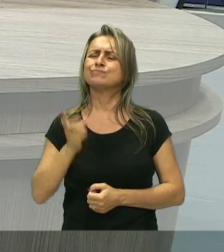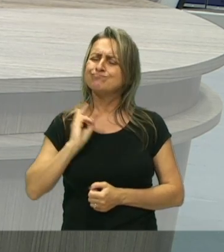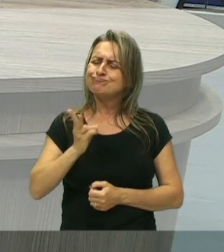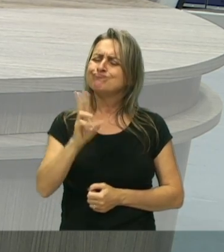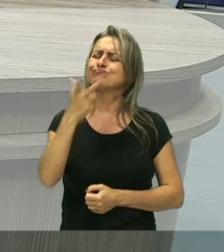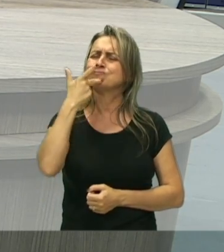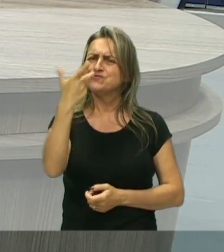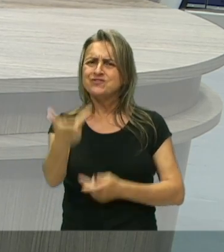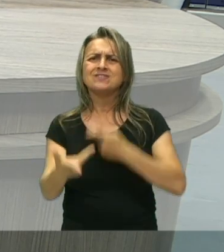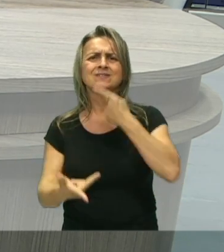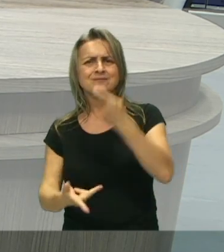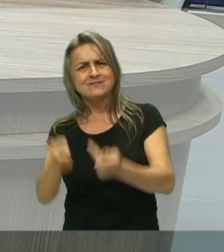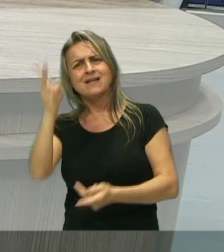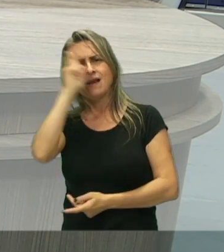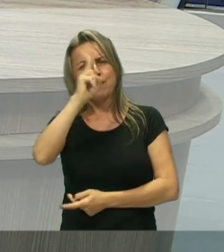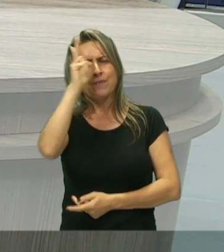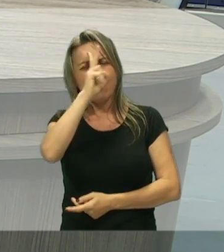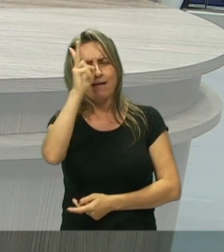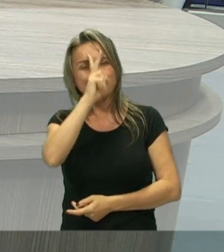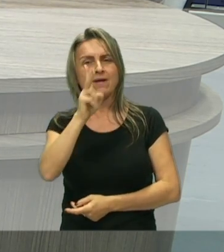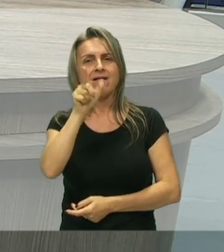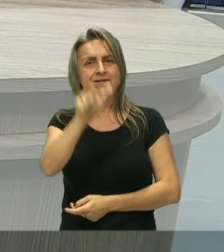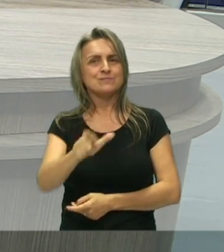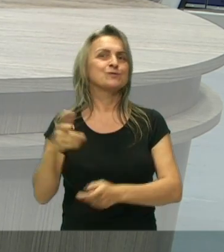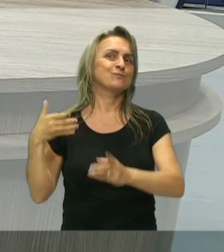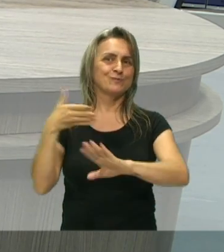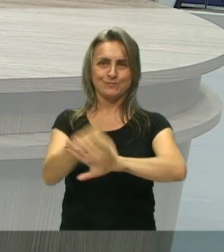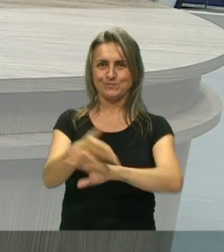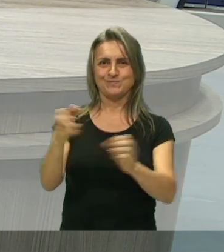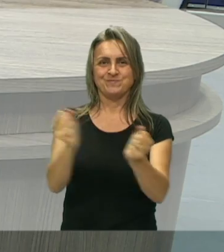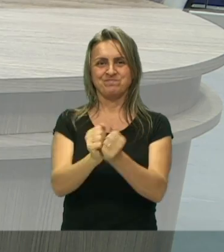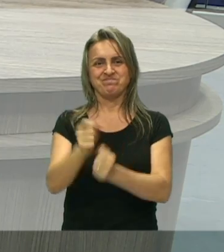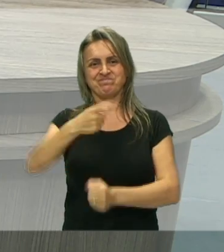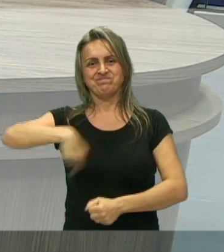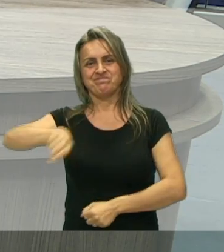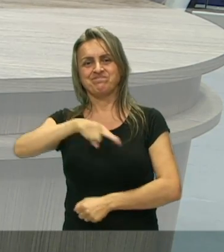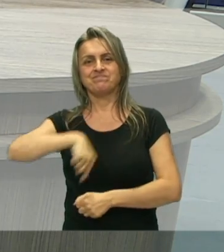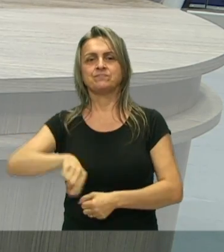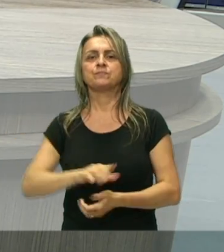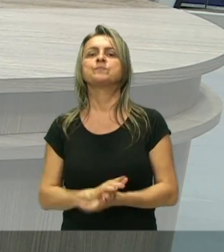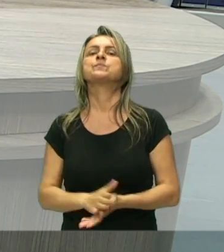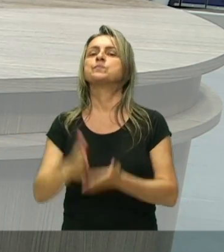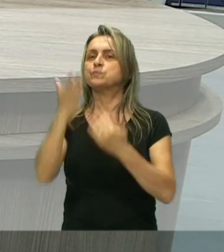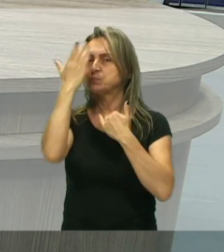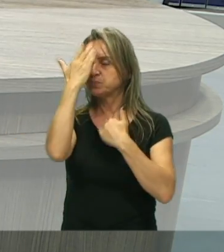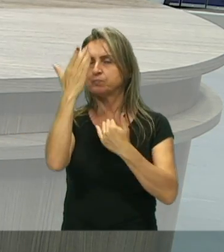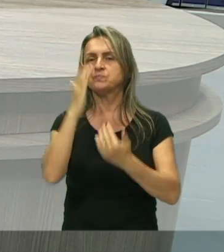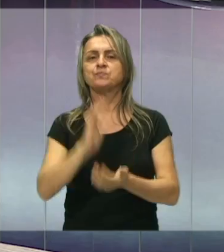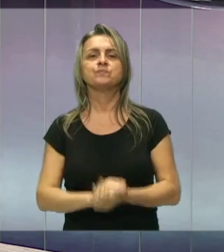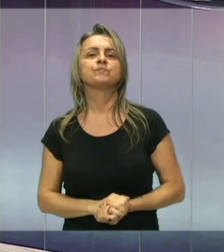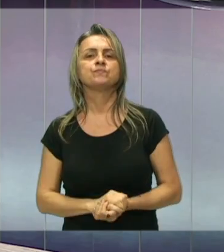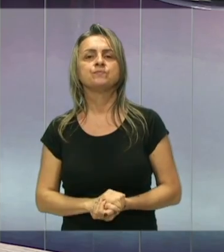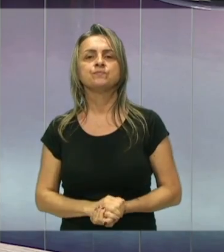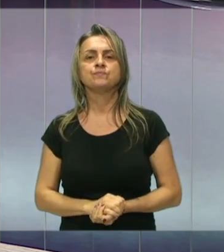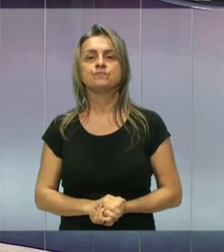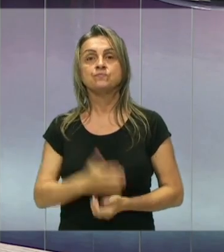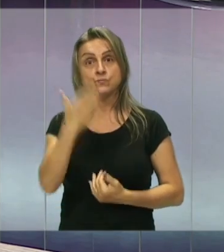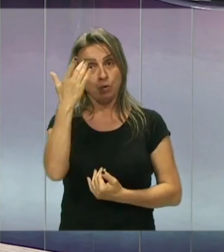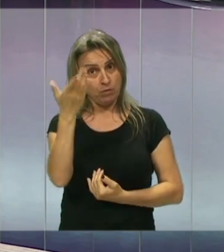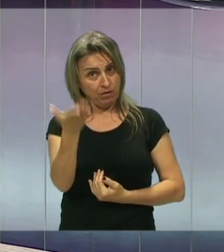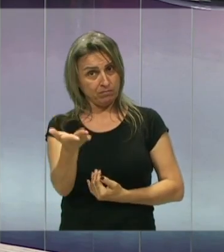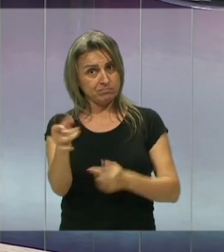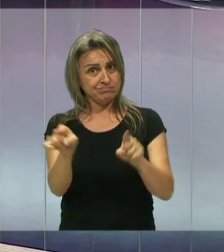memória das pessoas, né, para participar conosco. Com certeza. Muito obrigado. Obrigada. E obrigada a você também